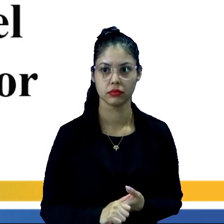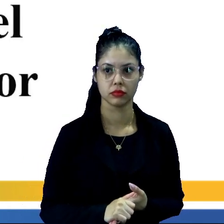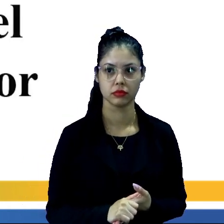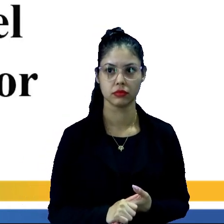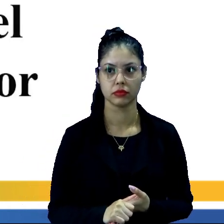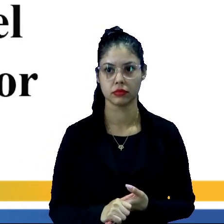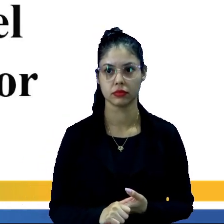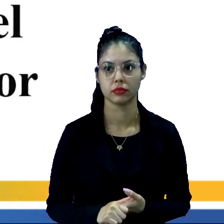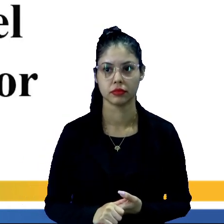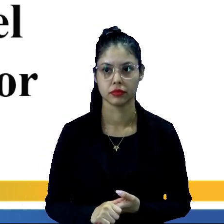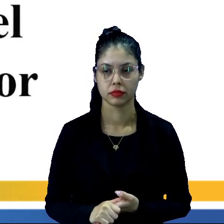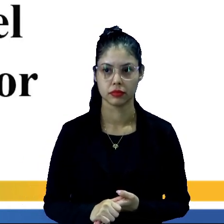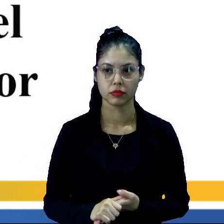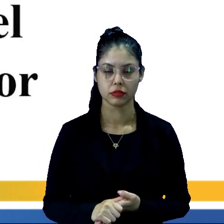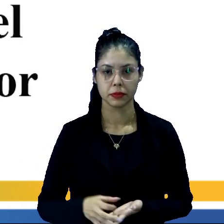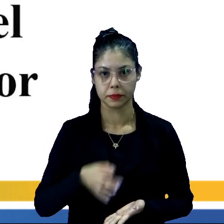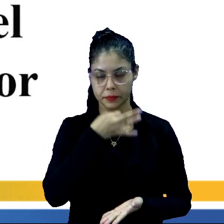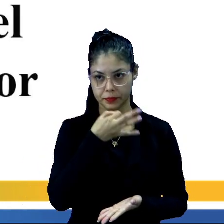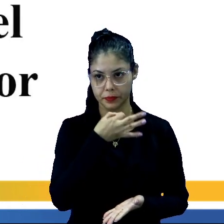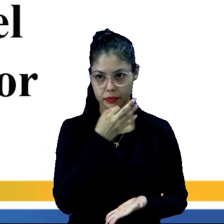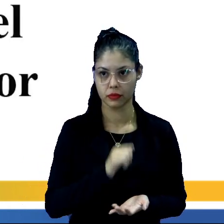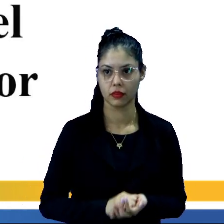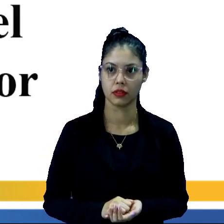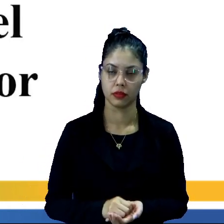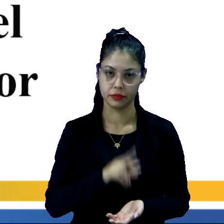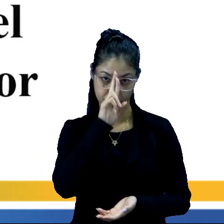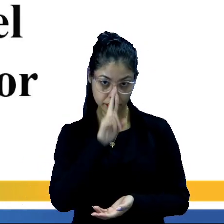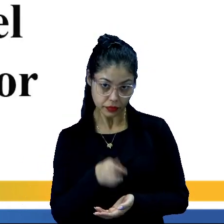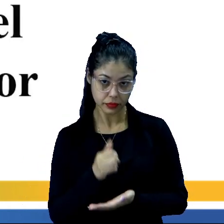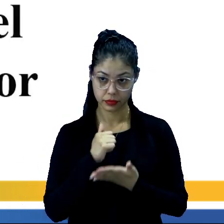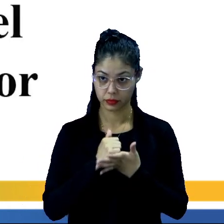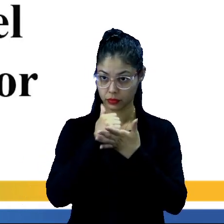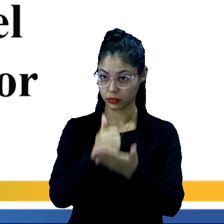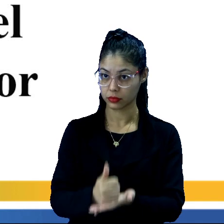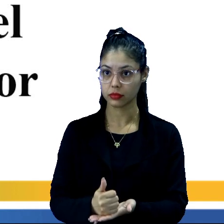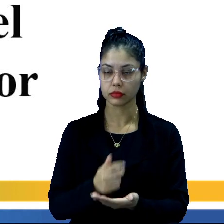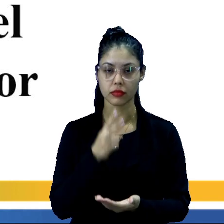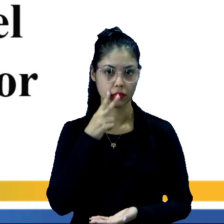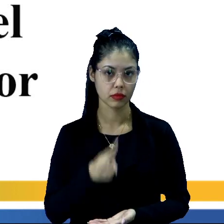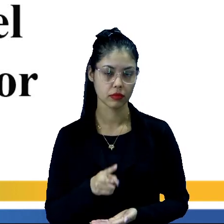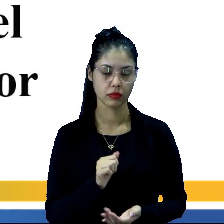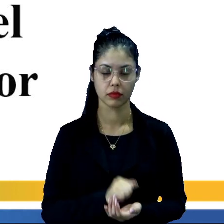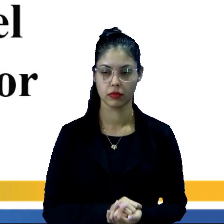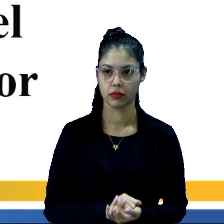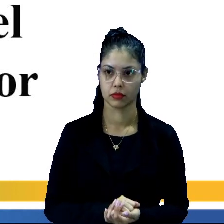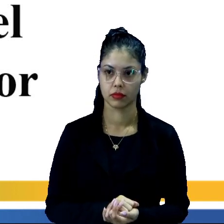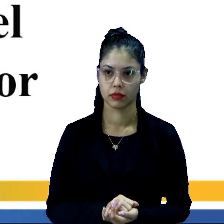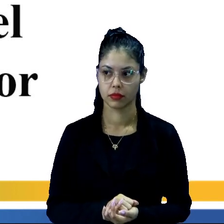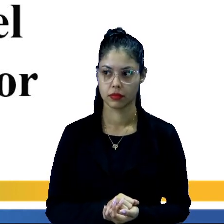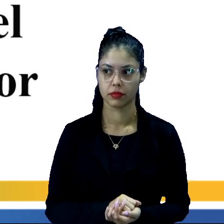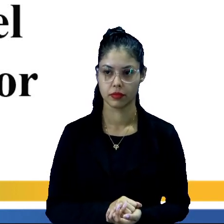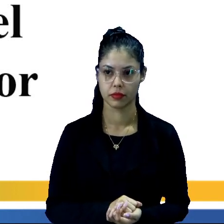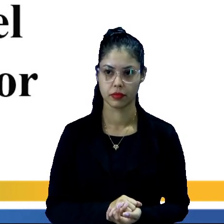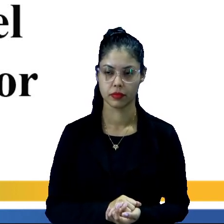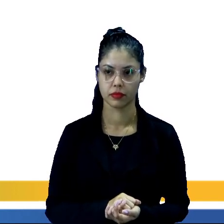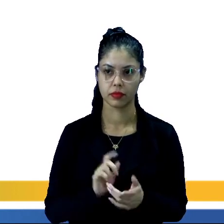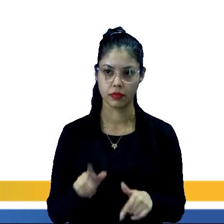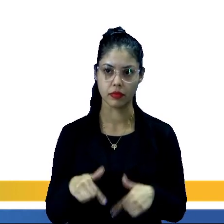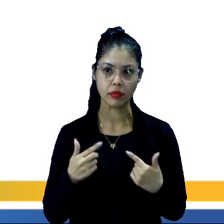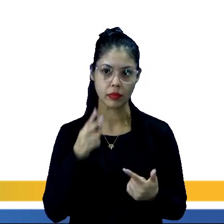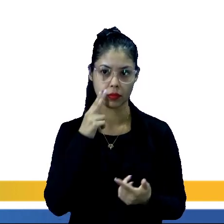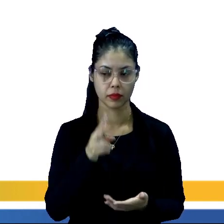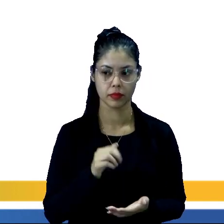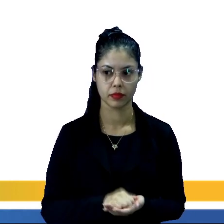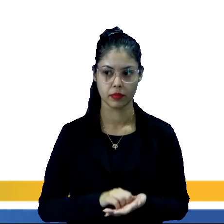contra. Os argumentos são as razões que apoiam um ponto de vista do autor, né? São os meios pelo que você defende o